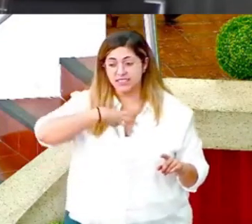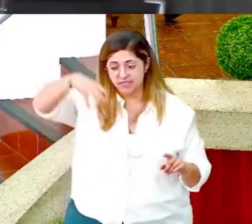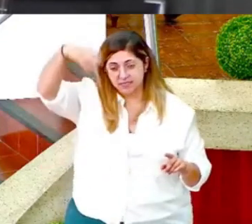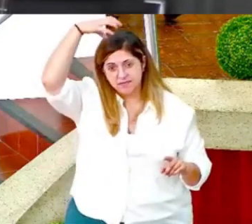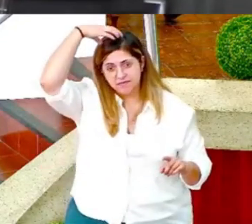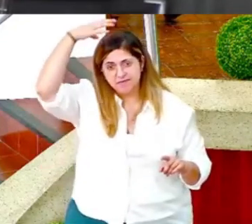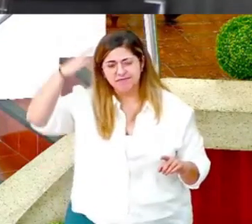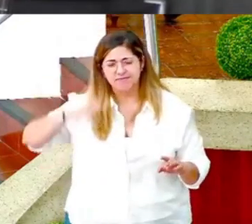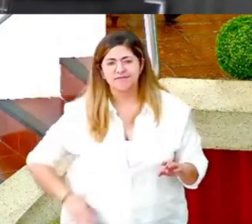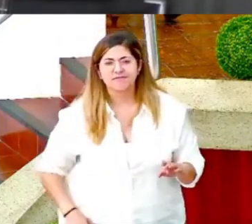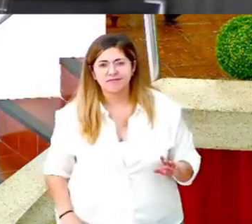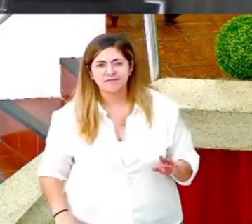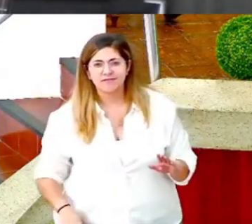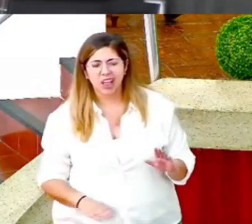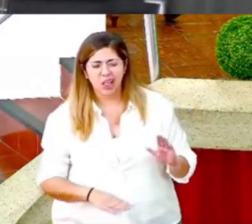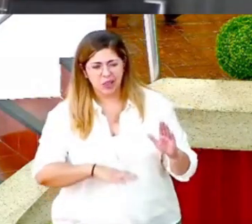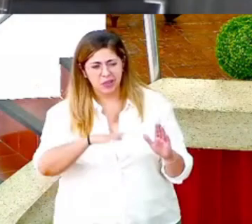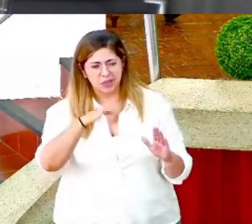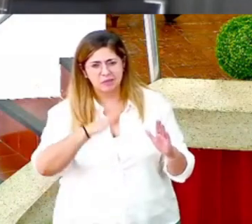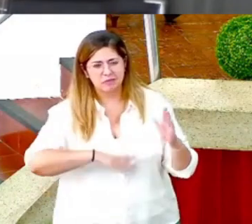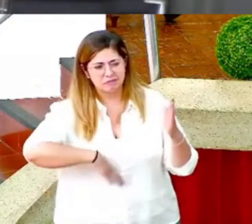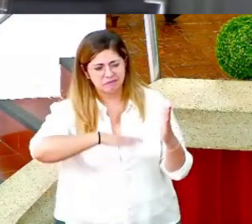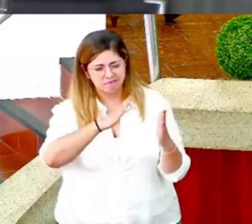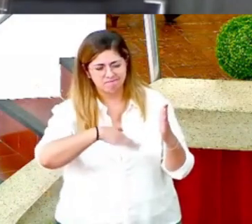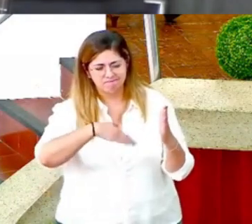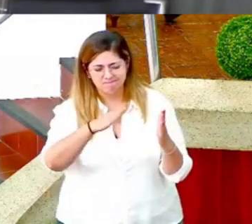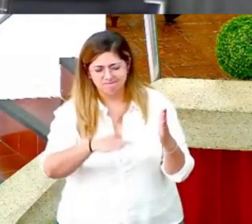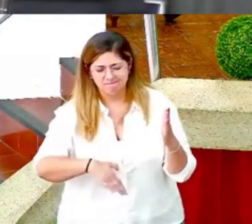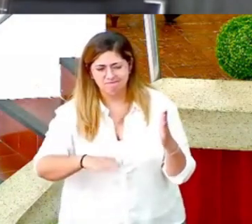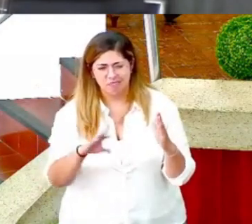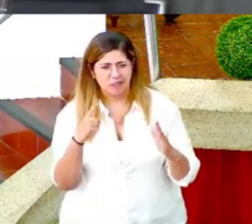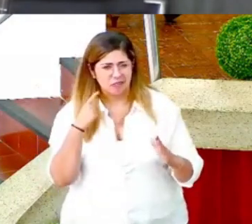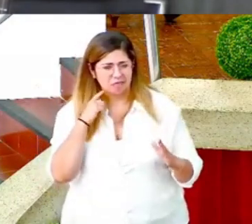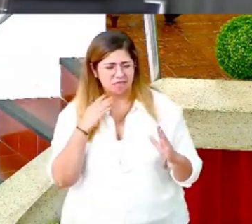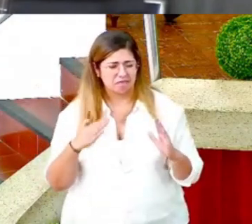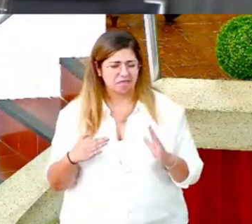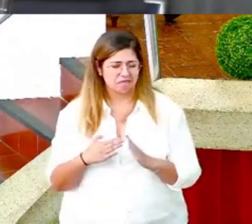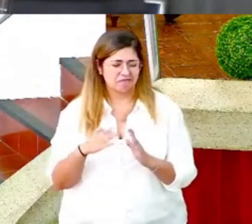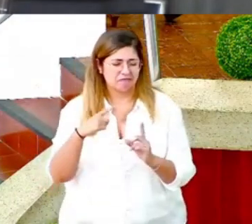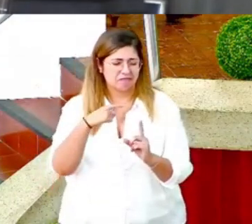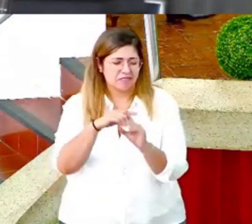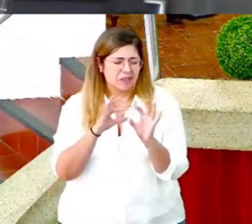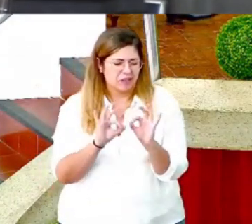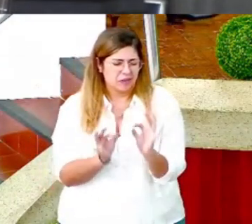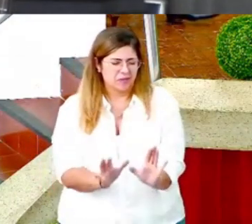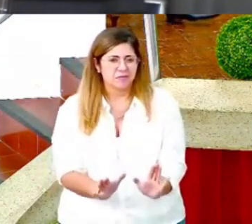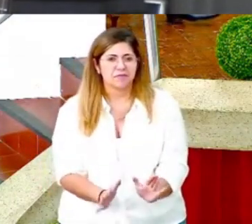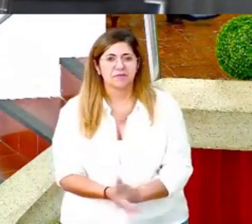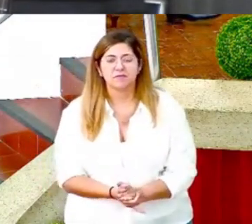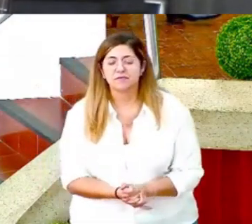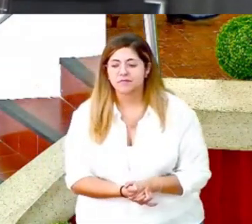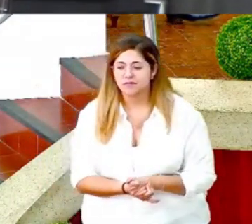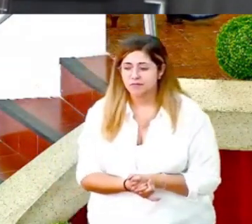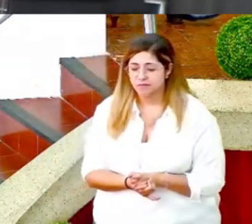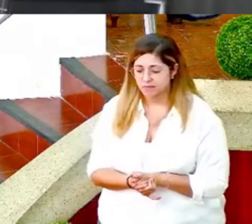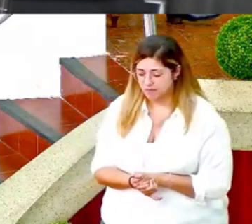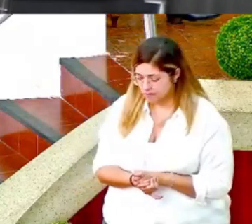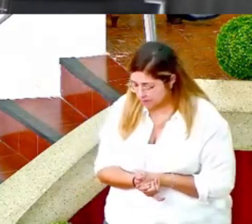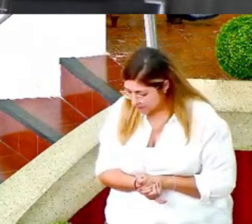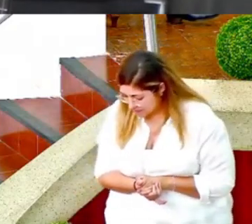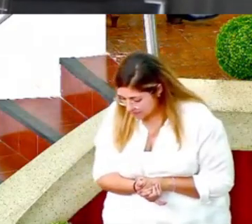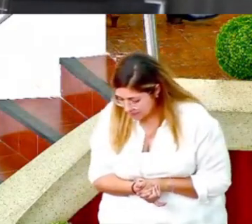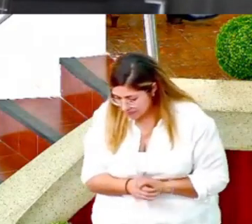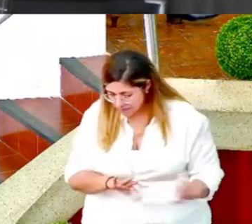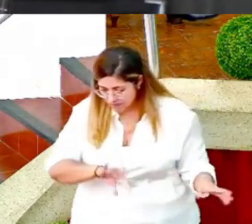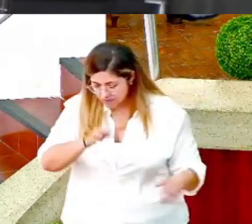está. No momento em que esse livro é trazido para este rei que está lá no seu palácio, ele vê alguma coisa